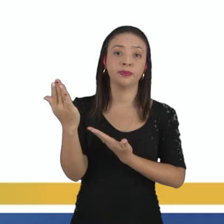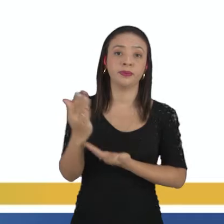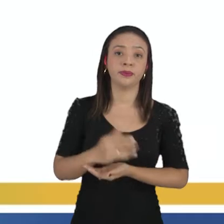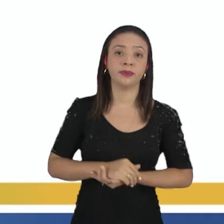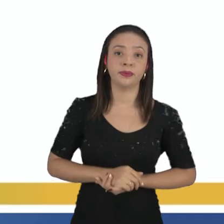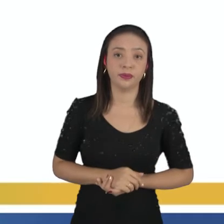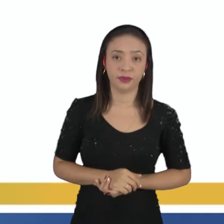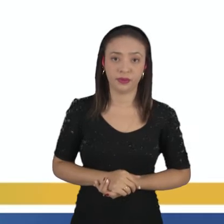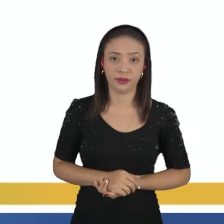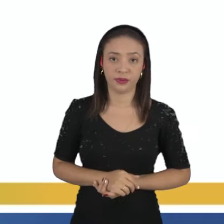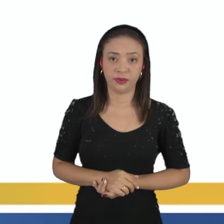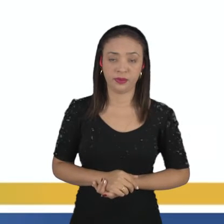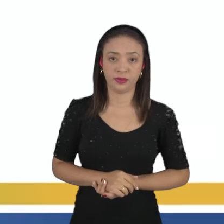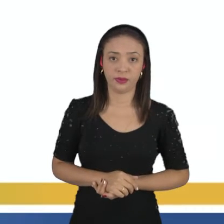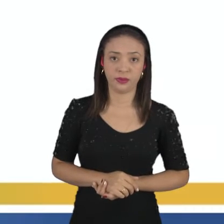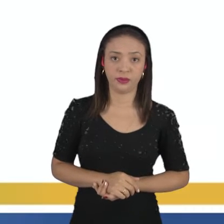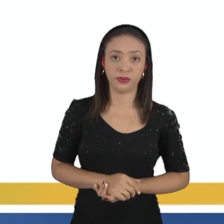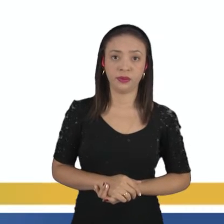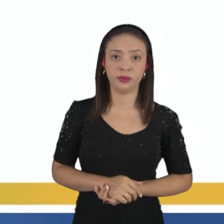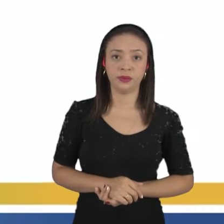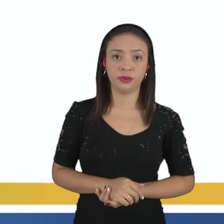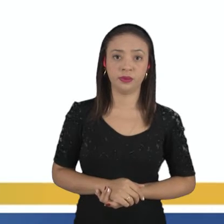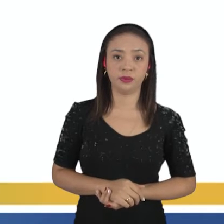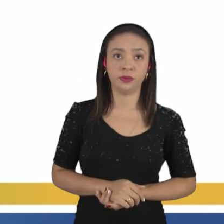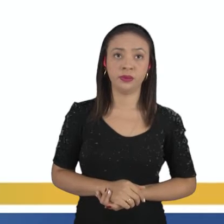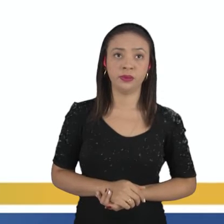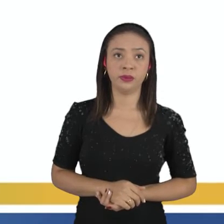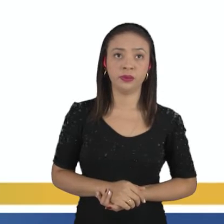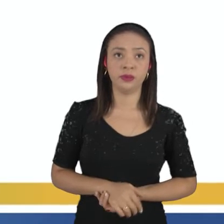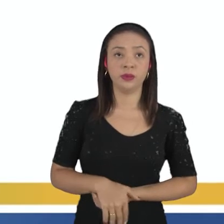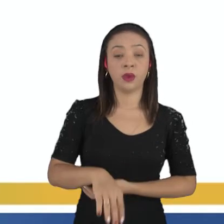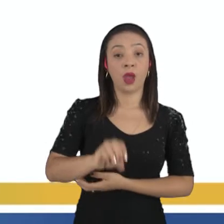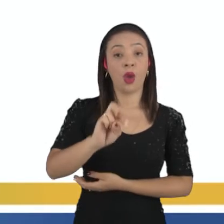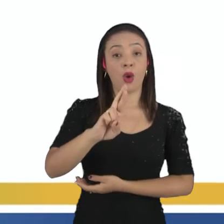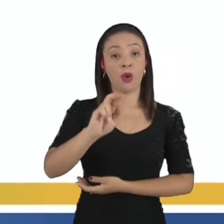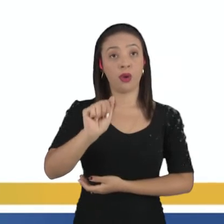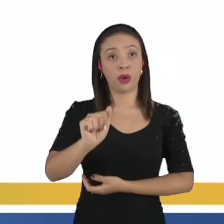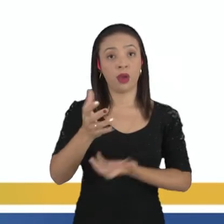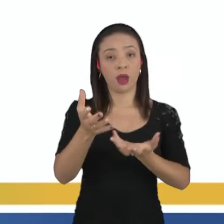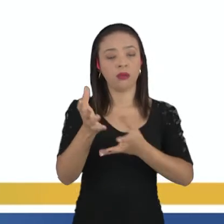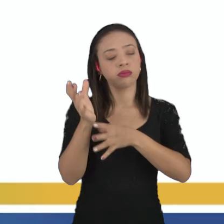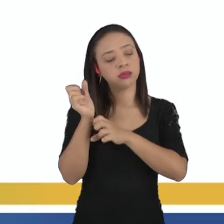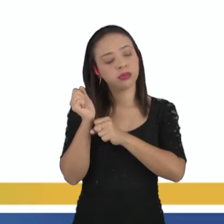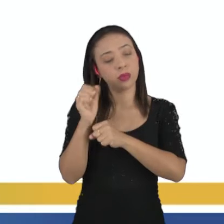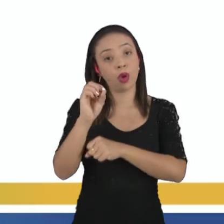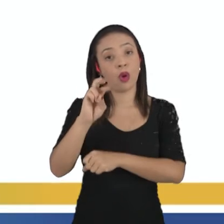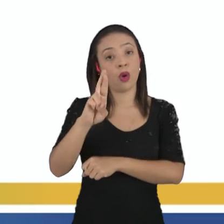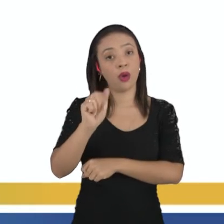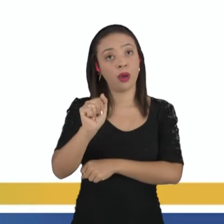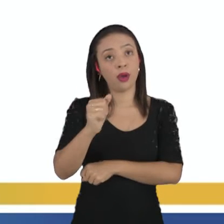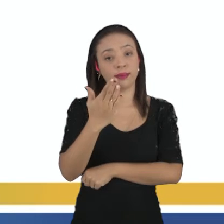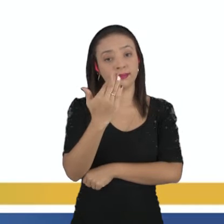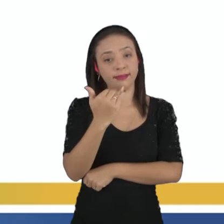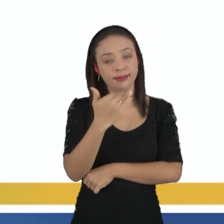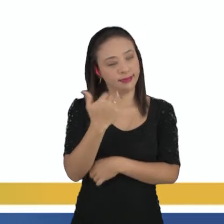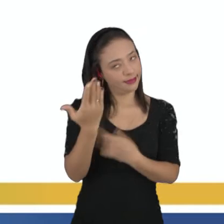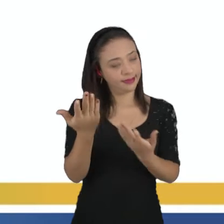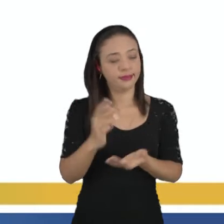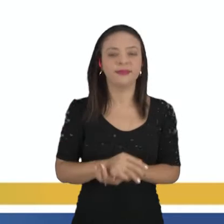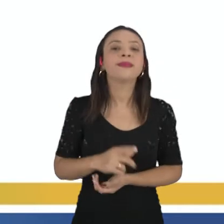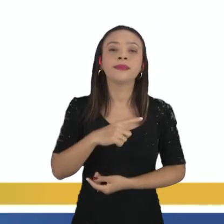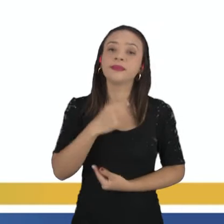seja, talvez. Exemplos, ora quero dormir, ora comer. Nós temos